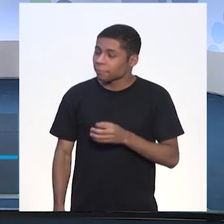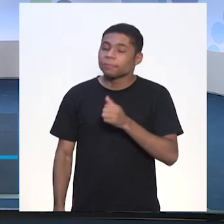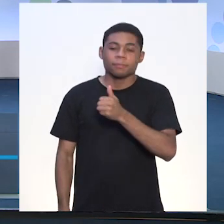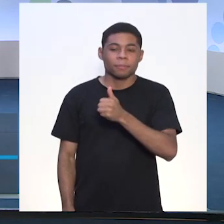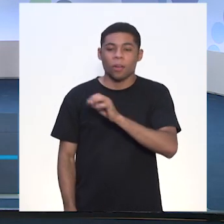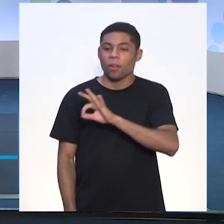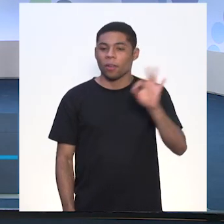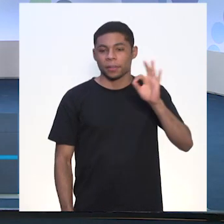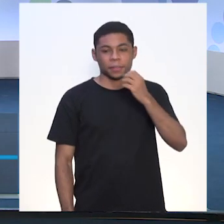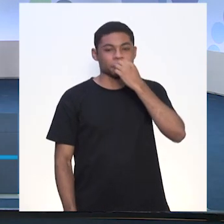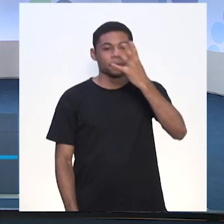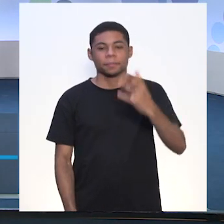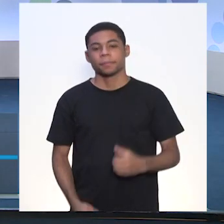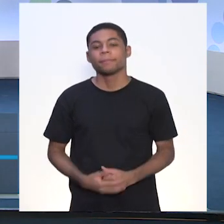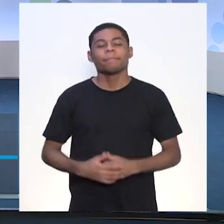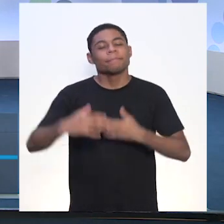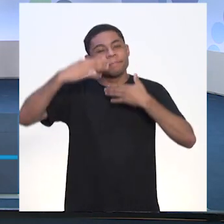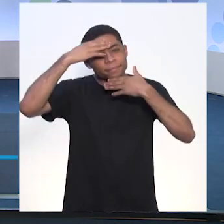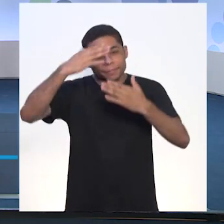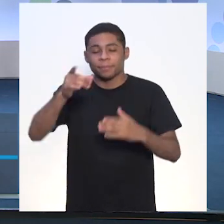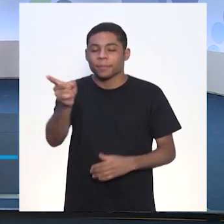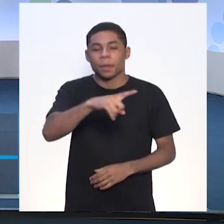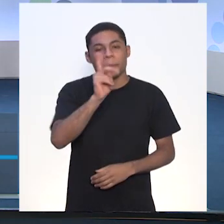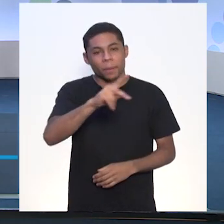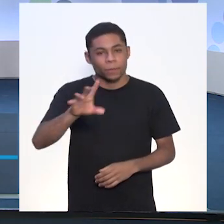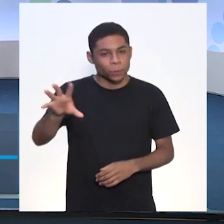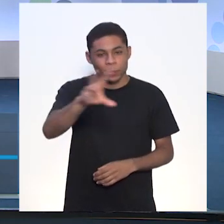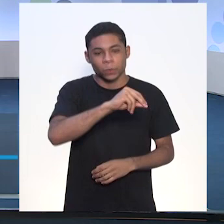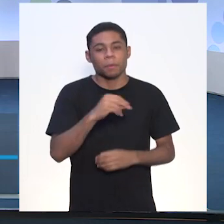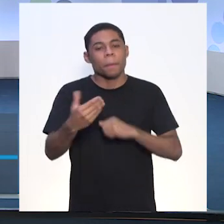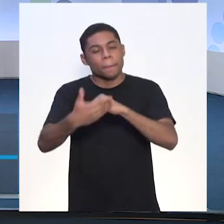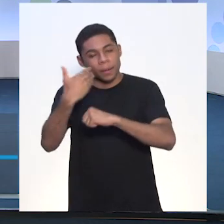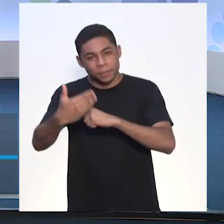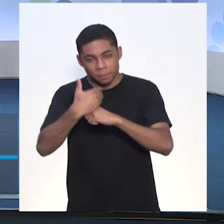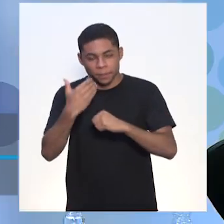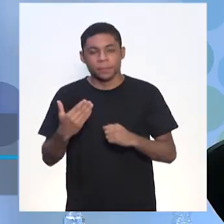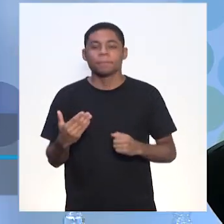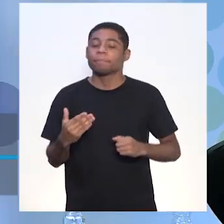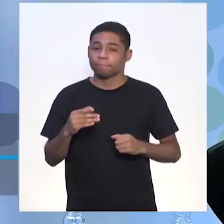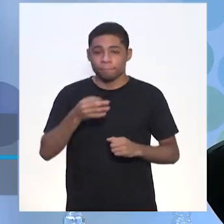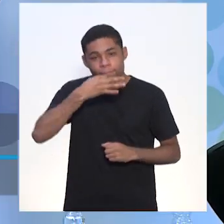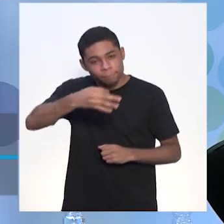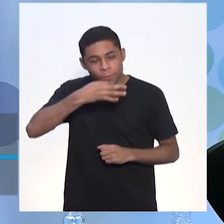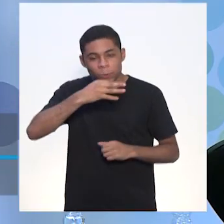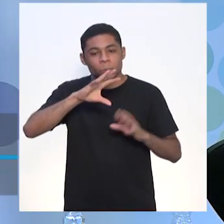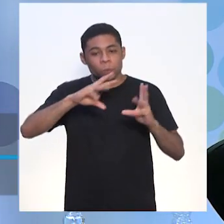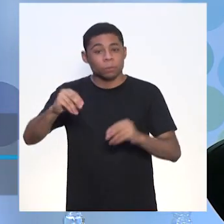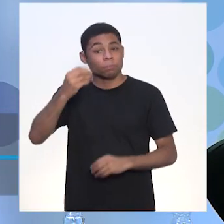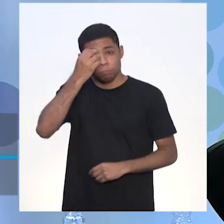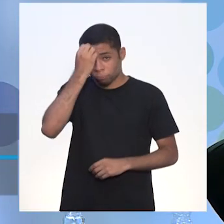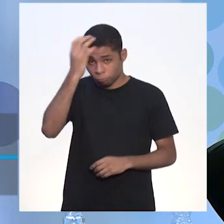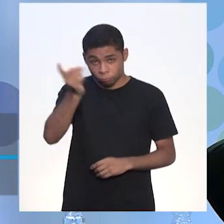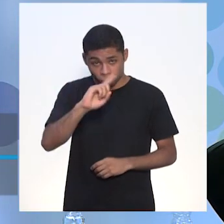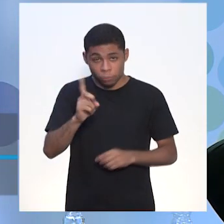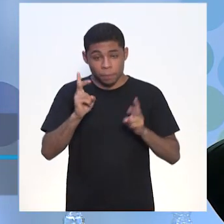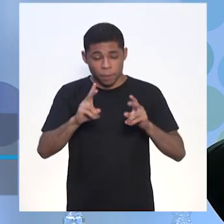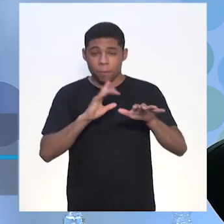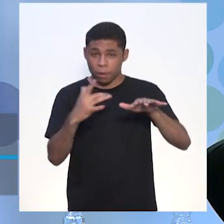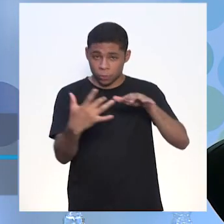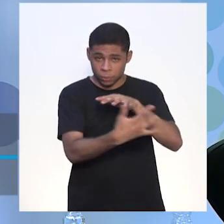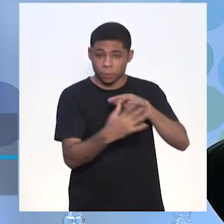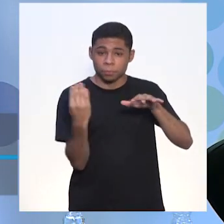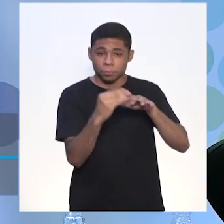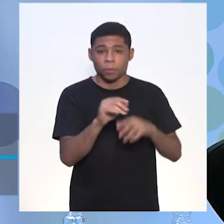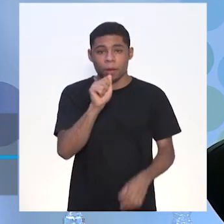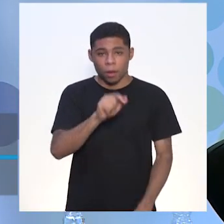tudo tranquilo aqui. Muito obrigado aí aos professores, viu? Pela participação, pelo comentário, né? Não esqueçam de comentar com a gente lá nas redes sociais,